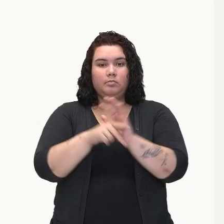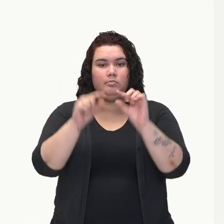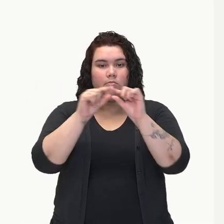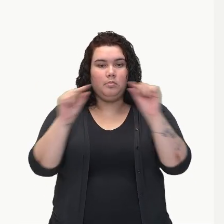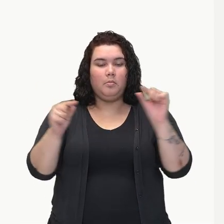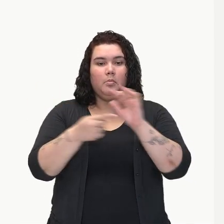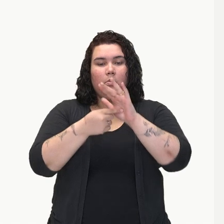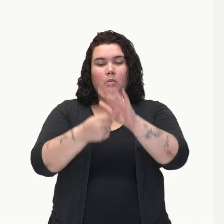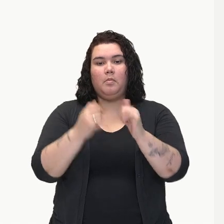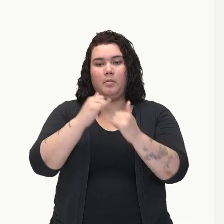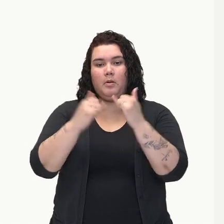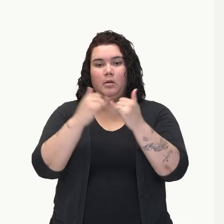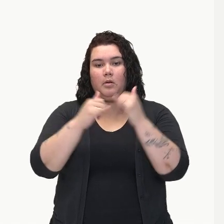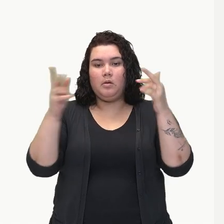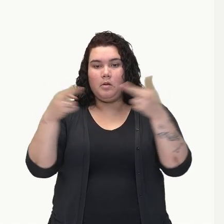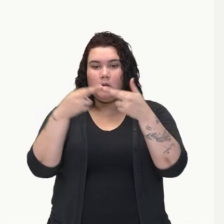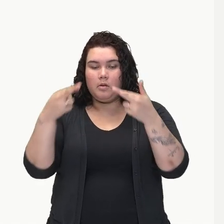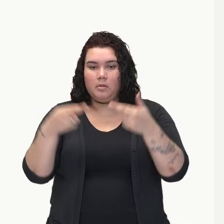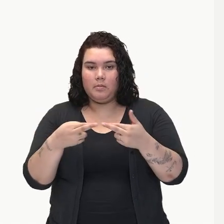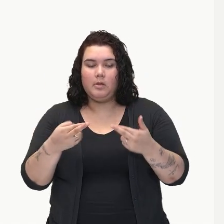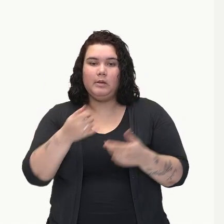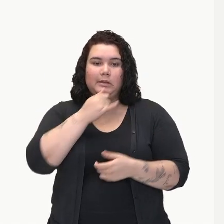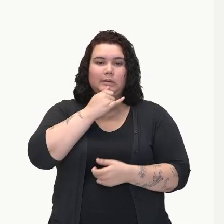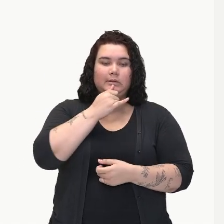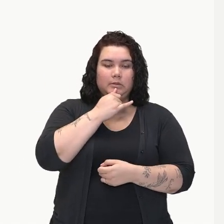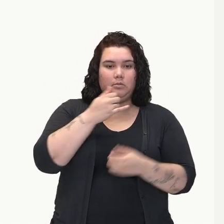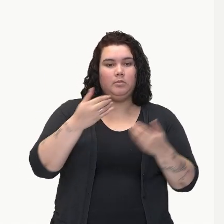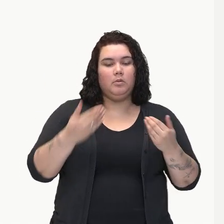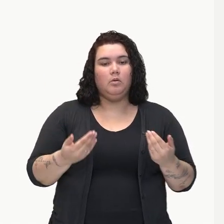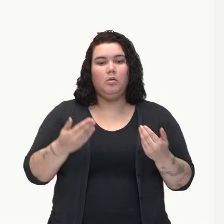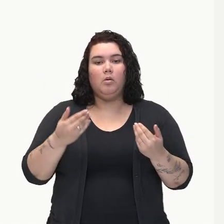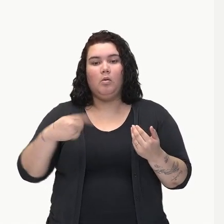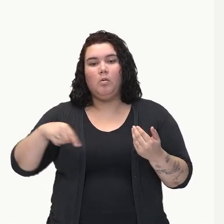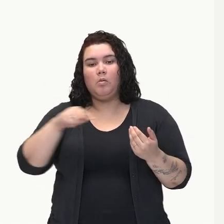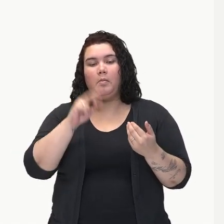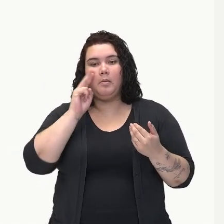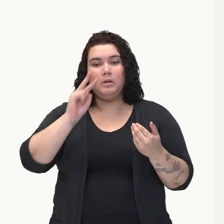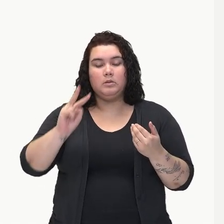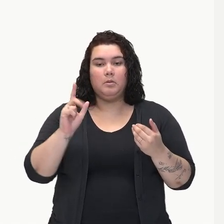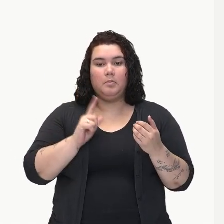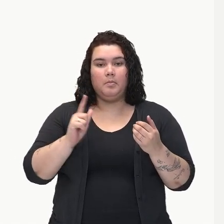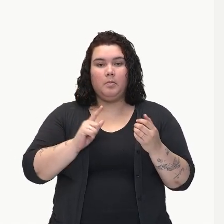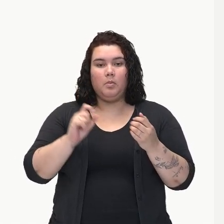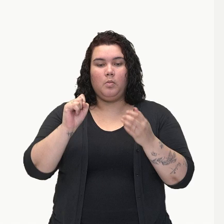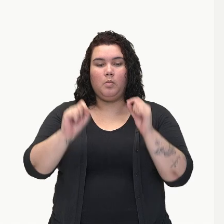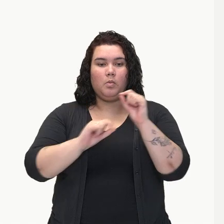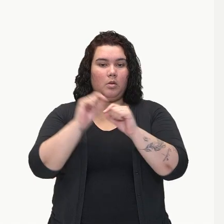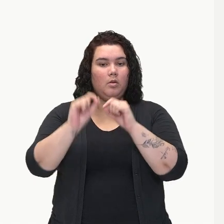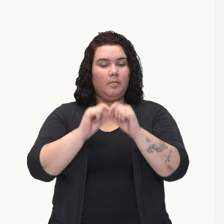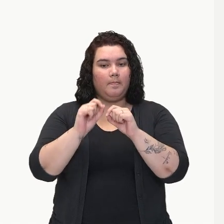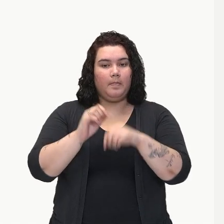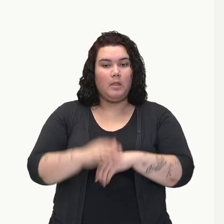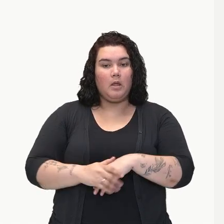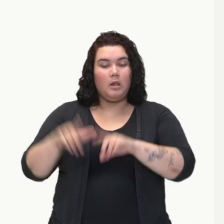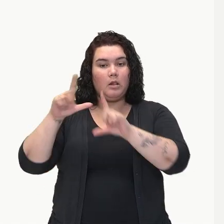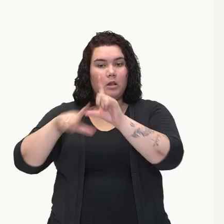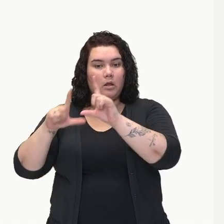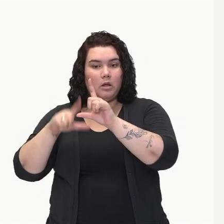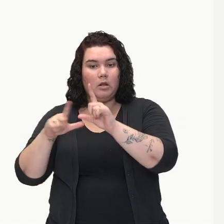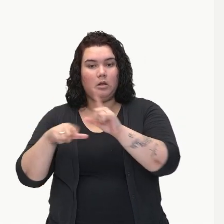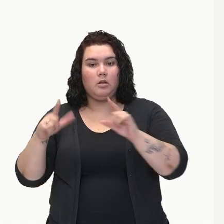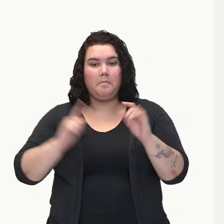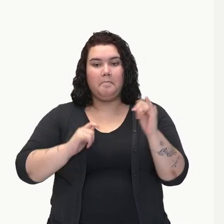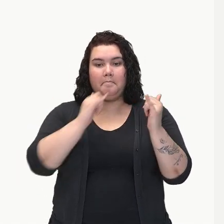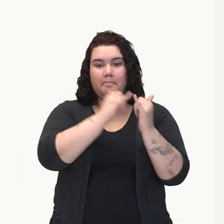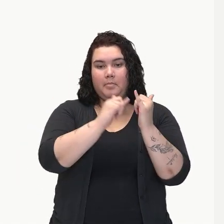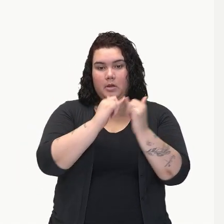apresentar semelhança de sons conhecida como rima, que é quando eu faço com que as letras sejam